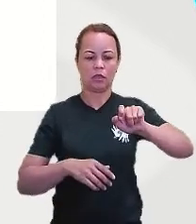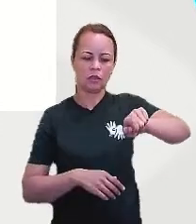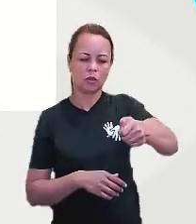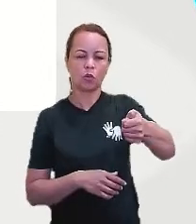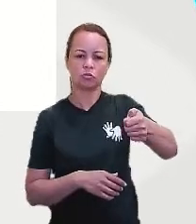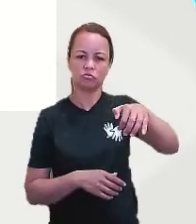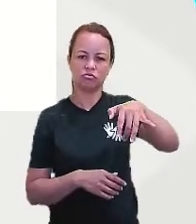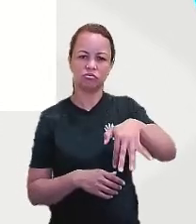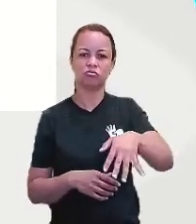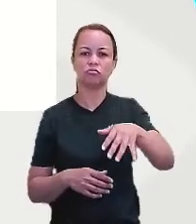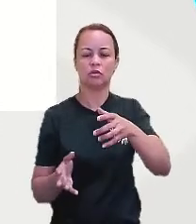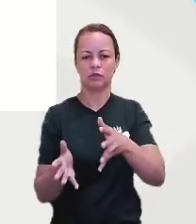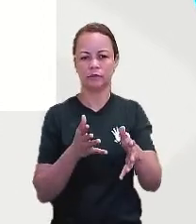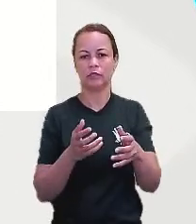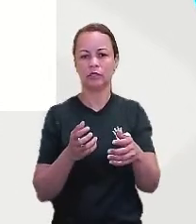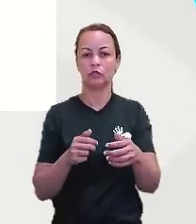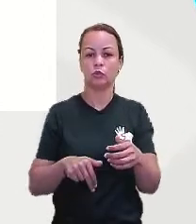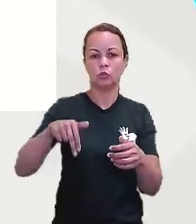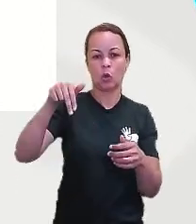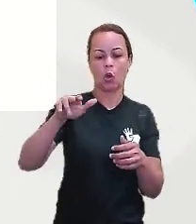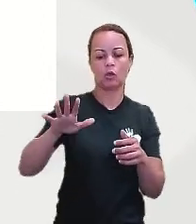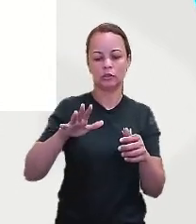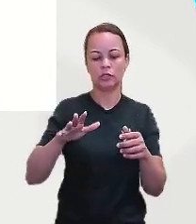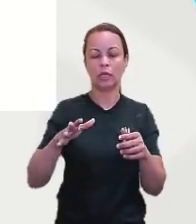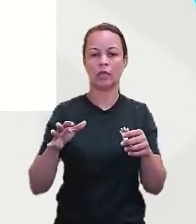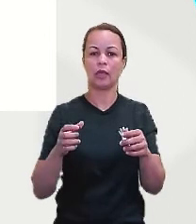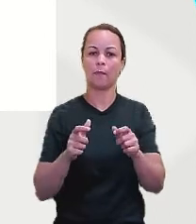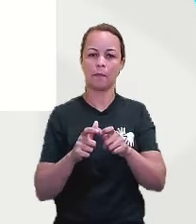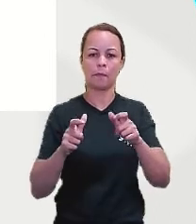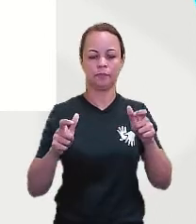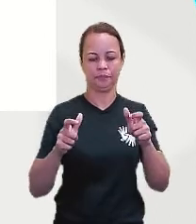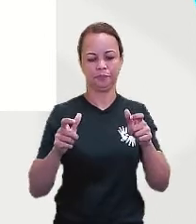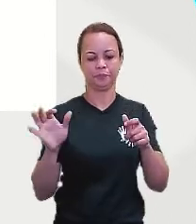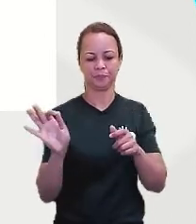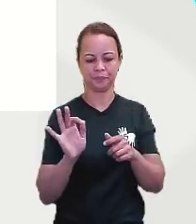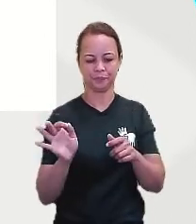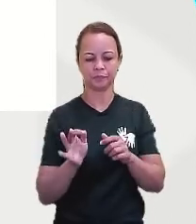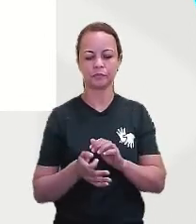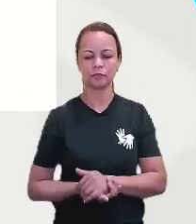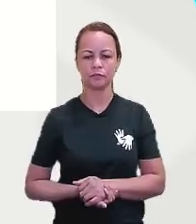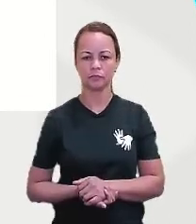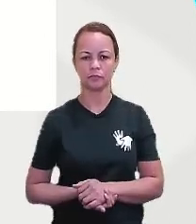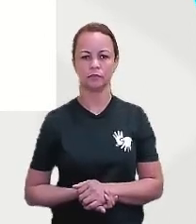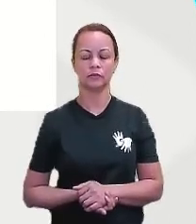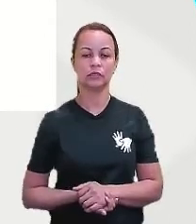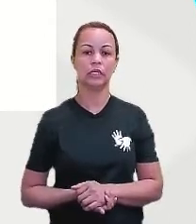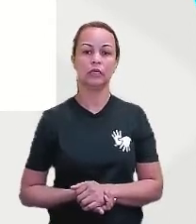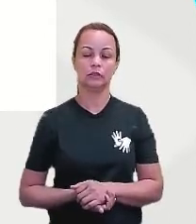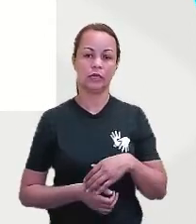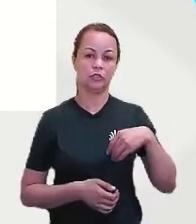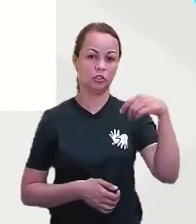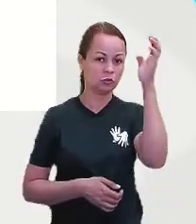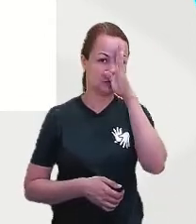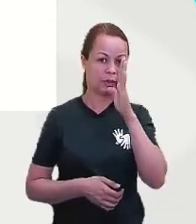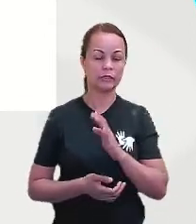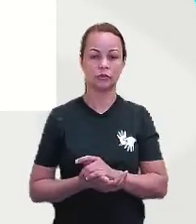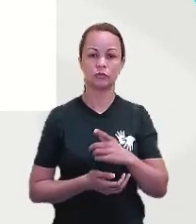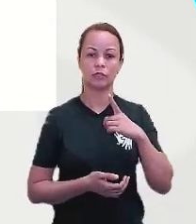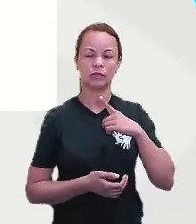água como a região Norte têm uma porcentagem bem maior. Né? E na região do Brasil, onde tem o